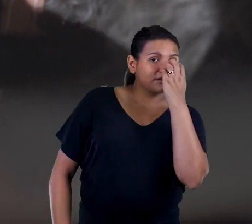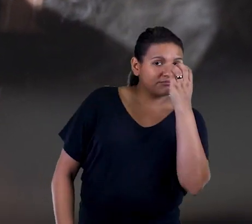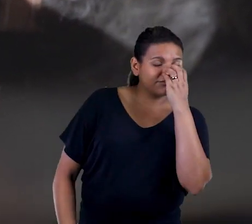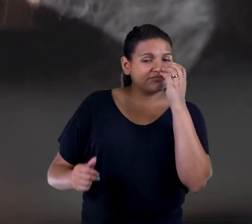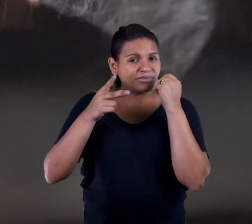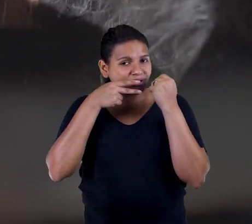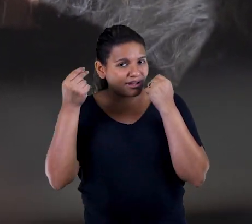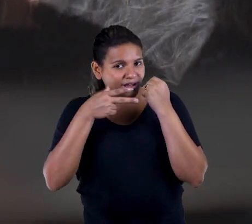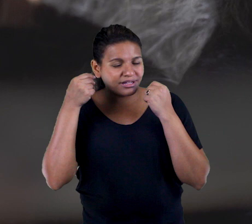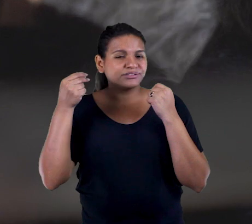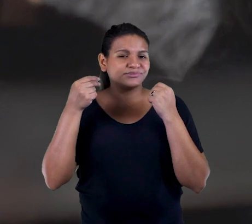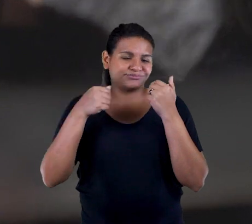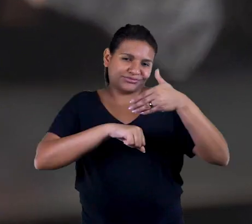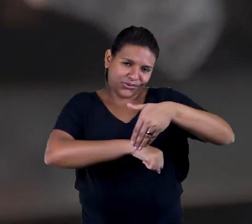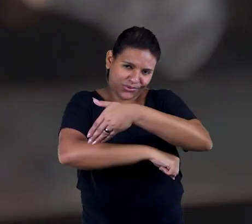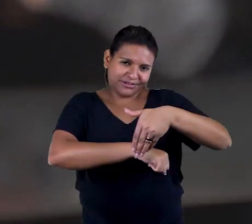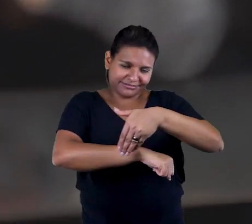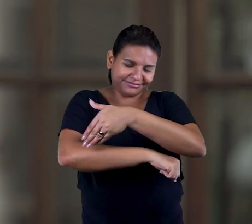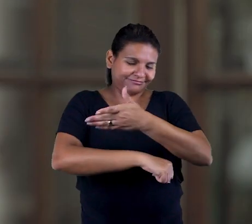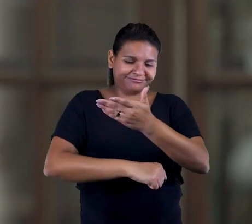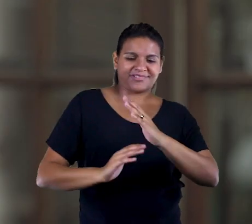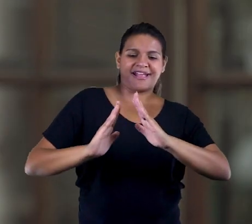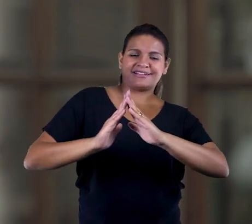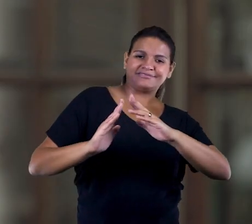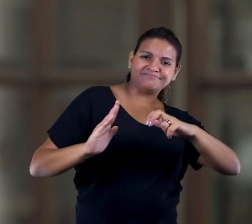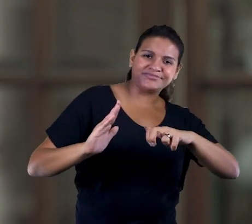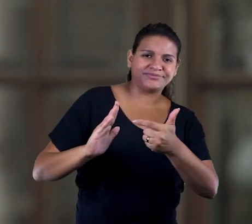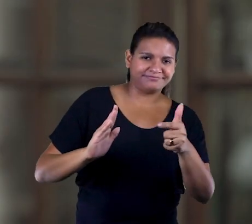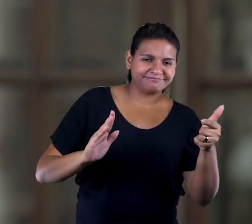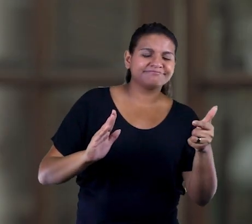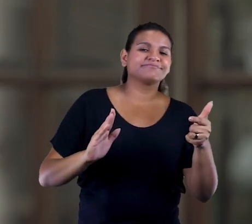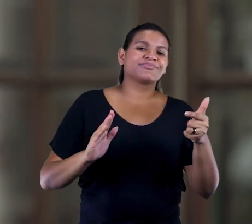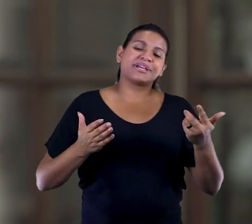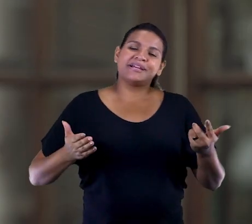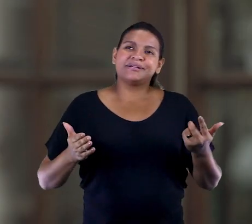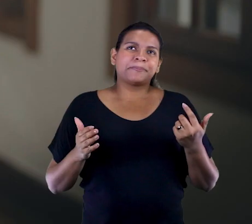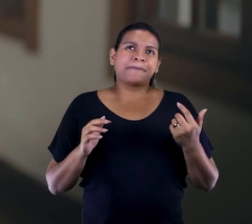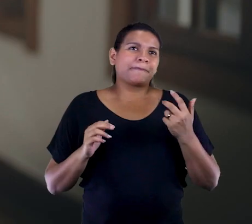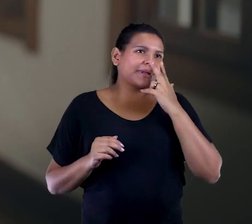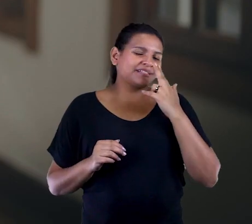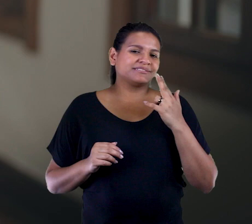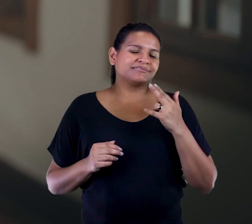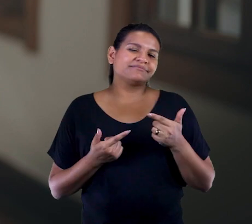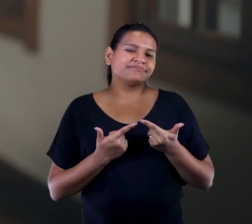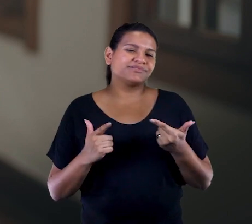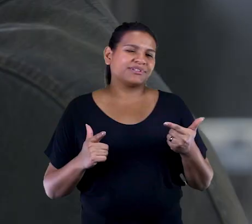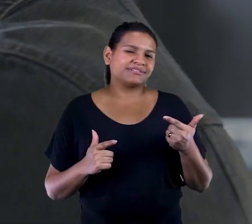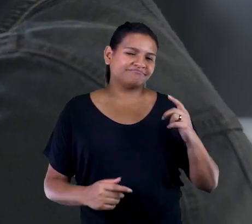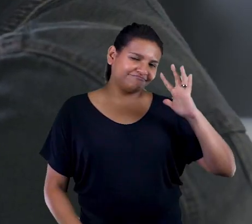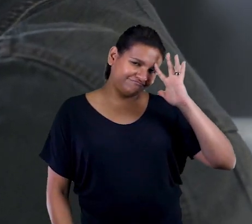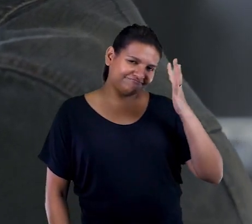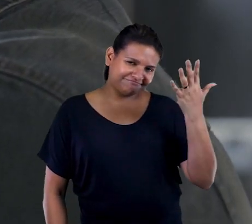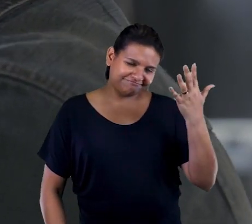Cães e gatos na rua, cães e gatos abandonados, muitas vezes pode parecer um pouco um caminho sem solução.